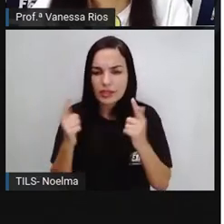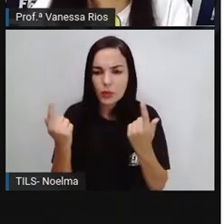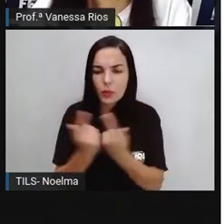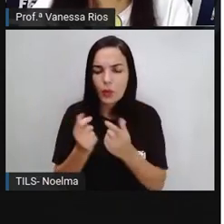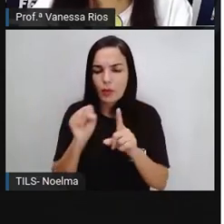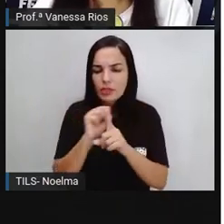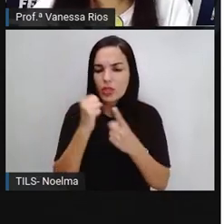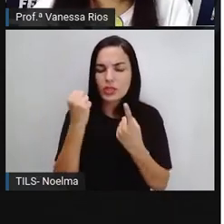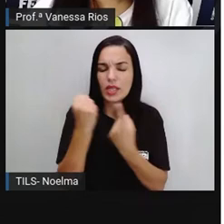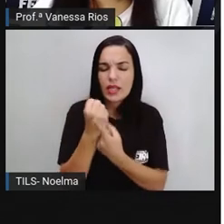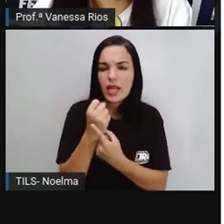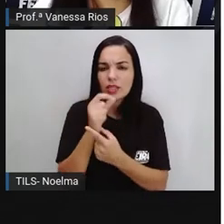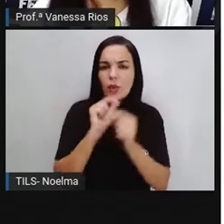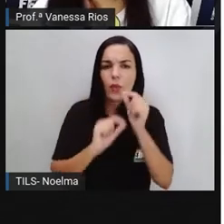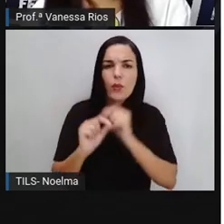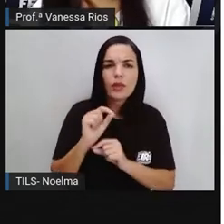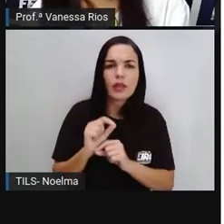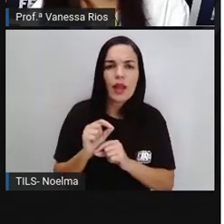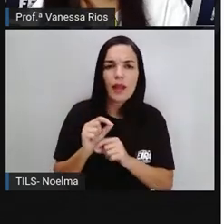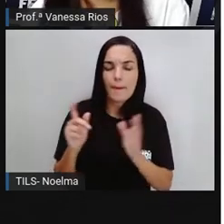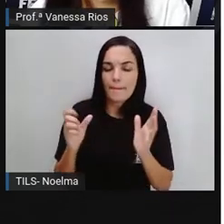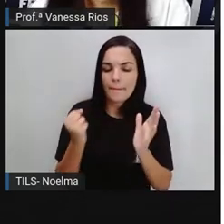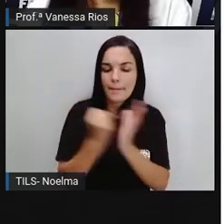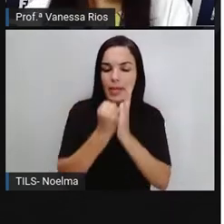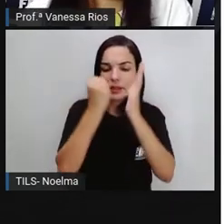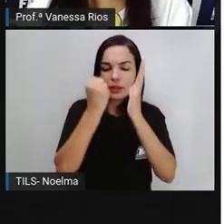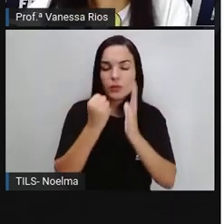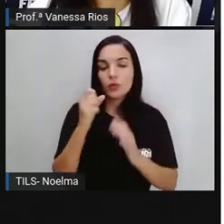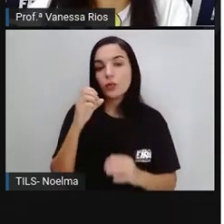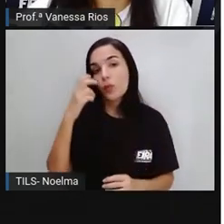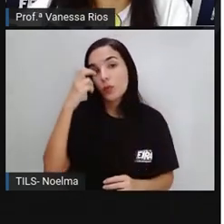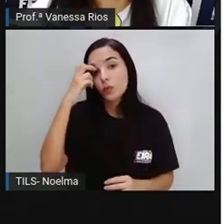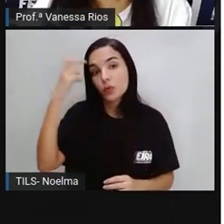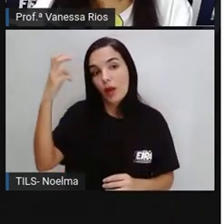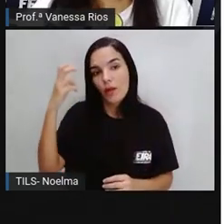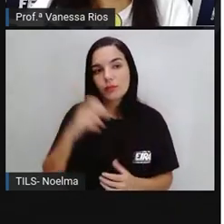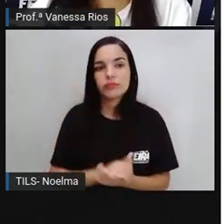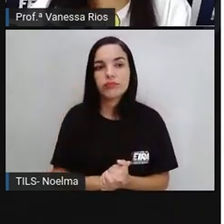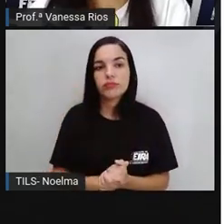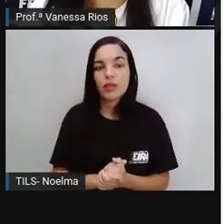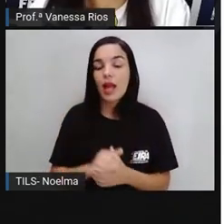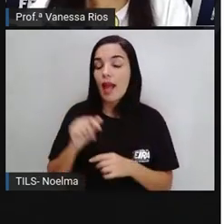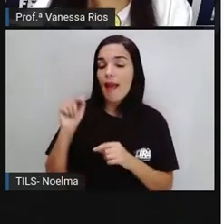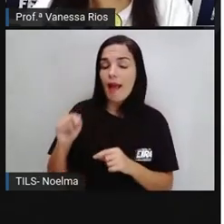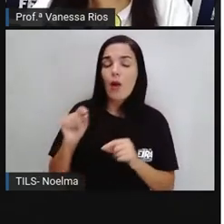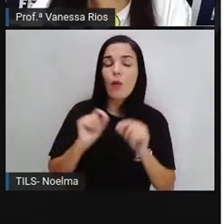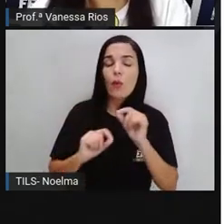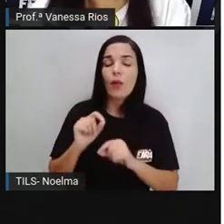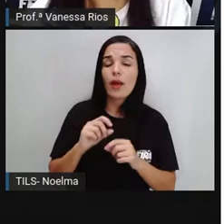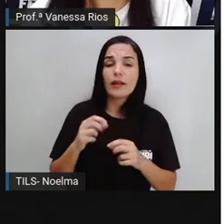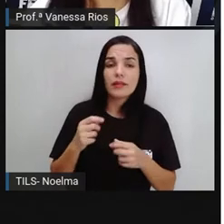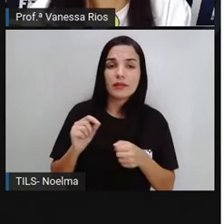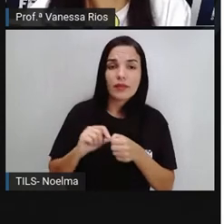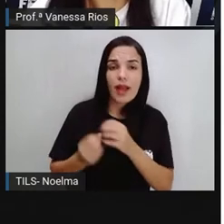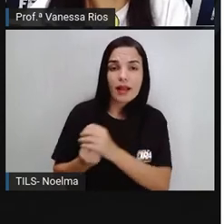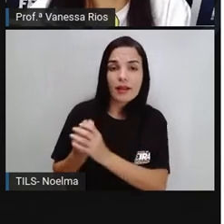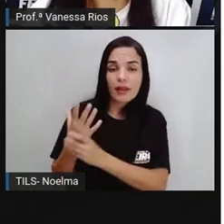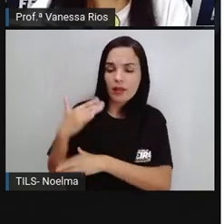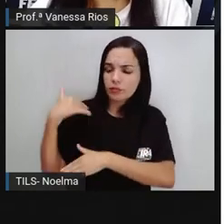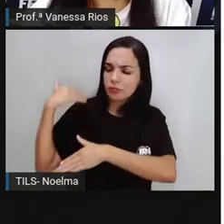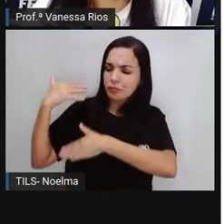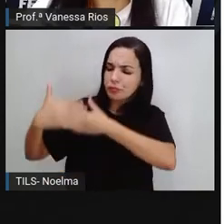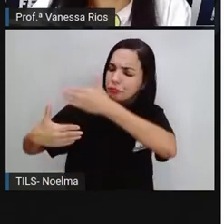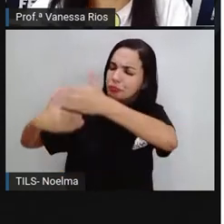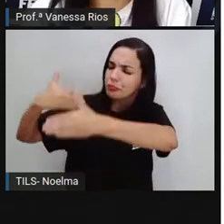está a cultura material ou o patrimônio cultural material. Esses elementos foram sendo criados ao longo